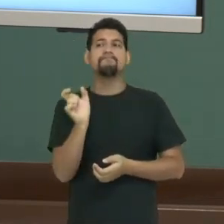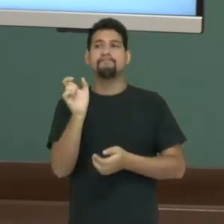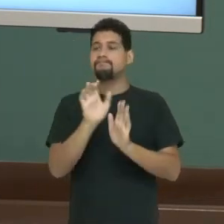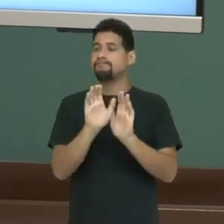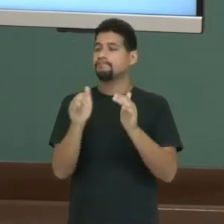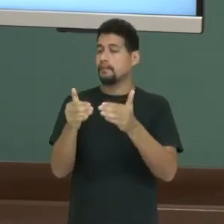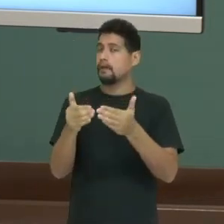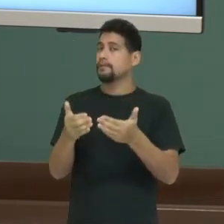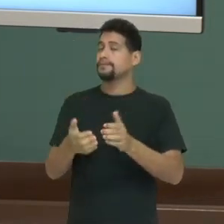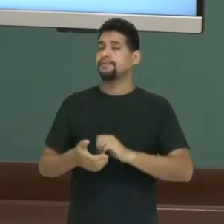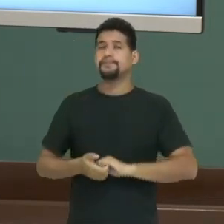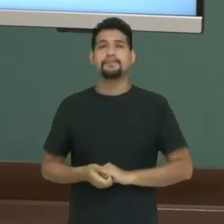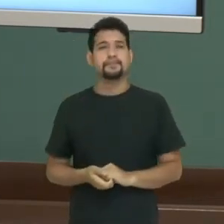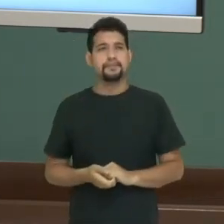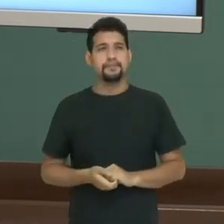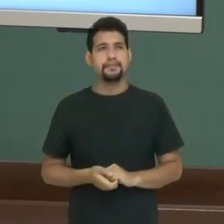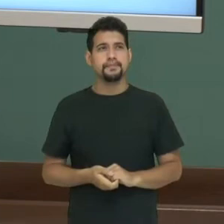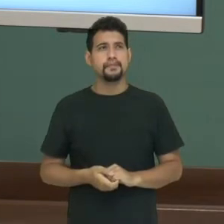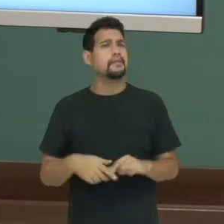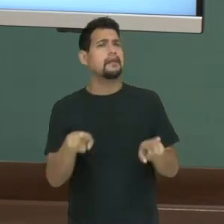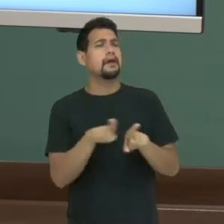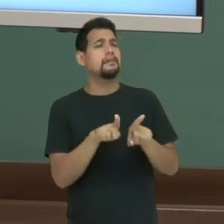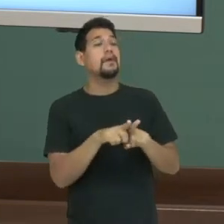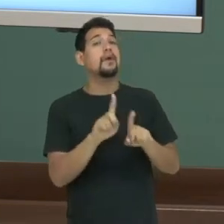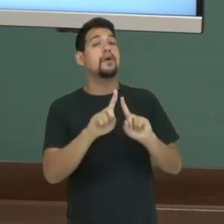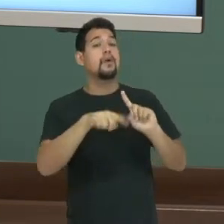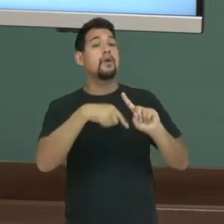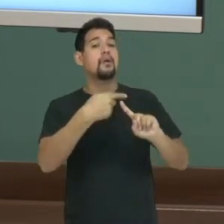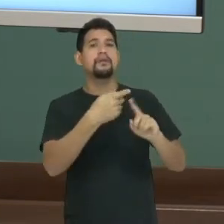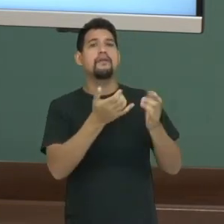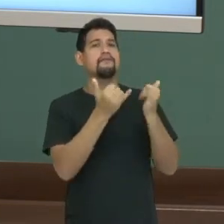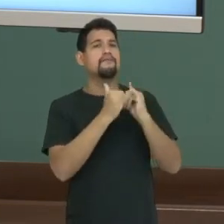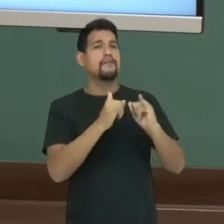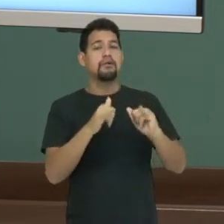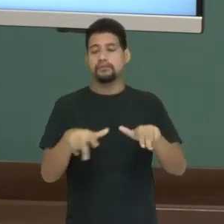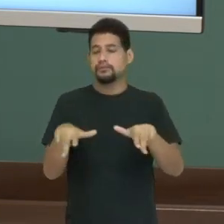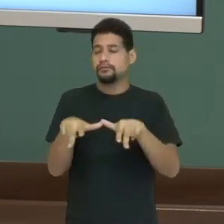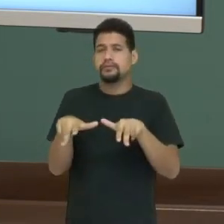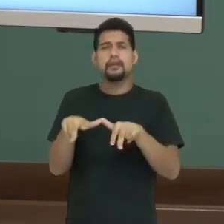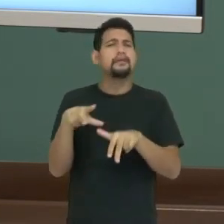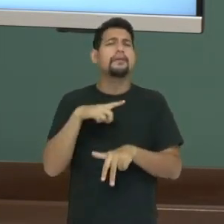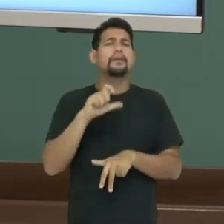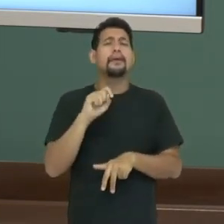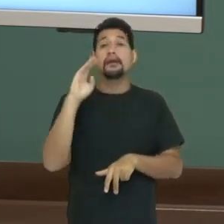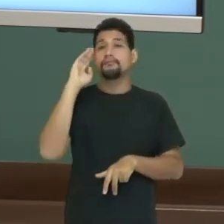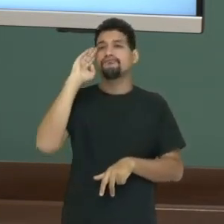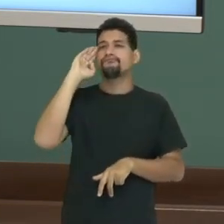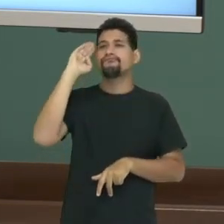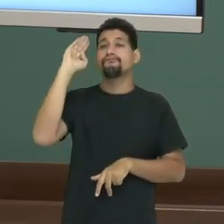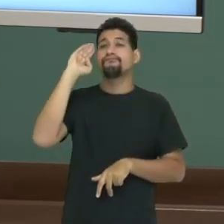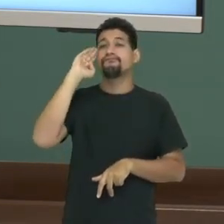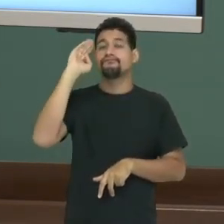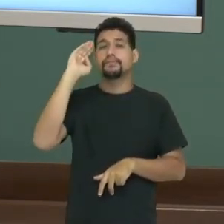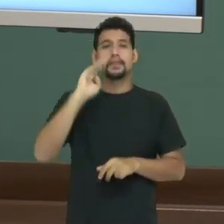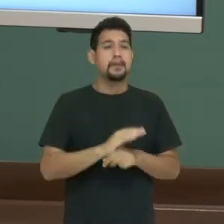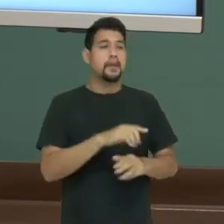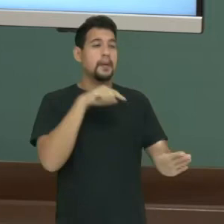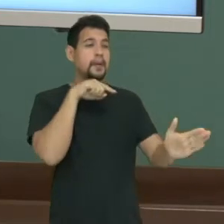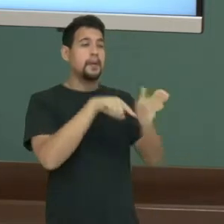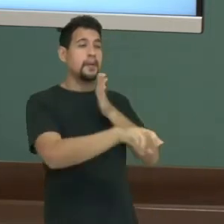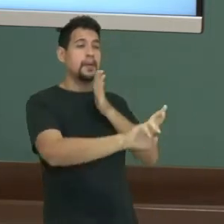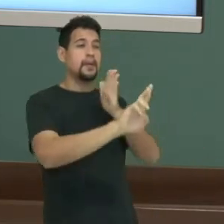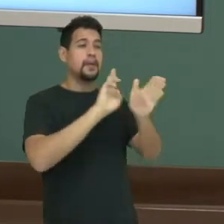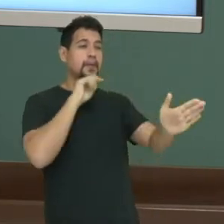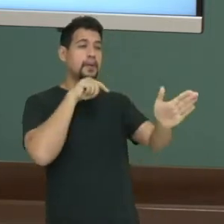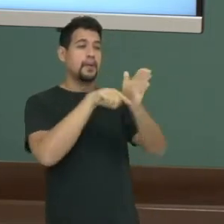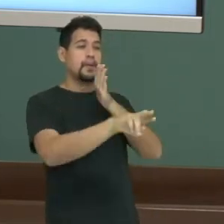público. O outro tópico, a outra informação. Nesse gênero, há predominância do estilo pergunta e resposta.